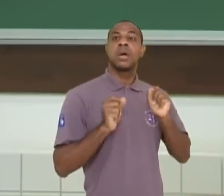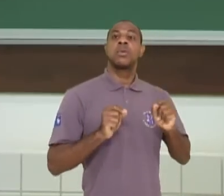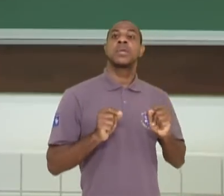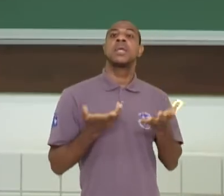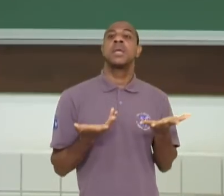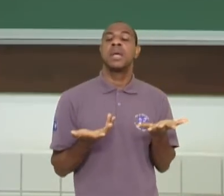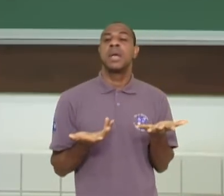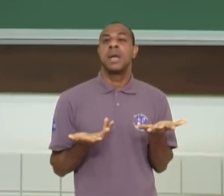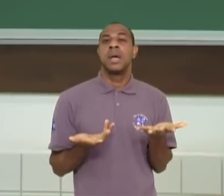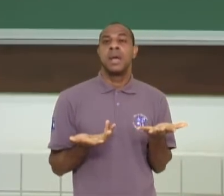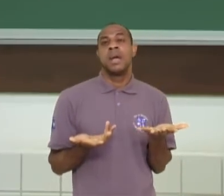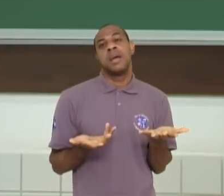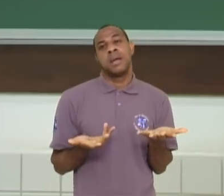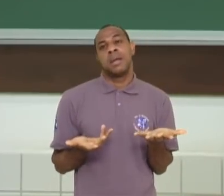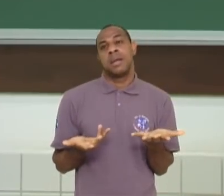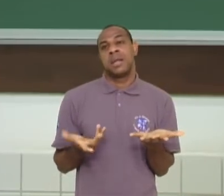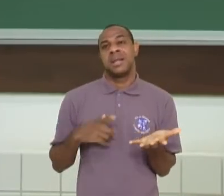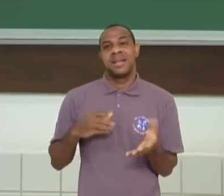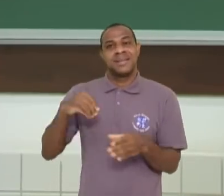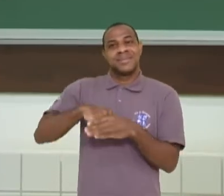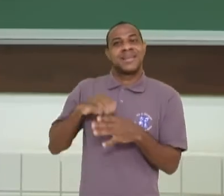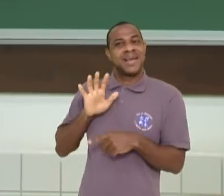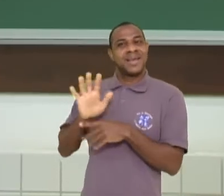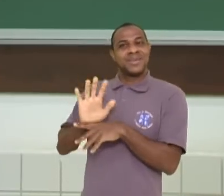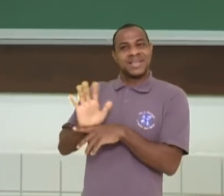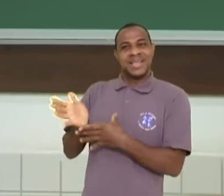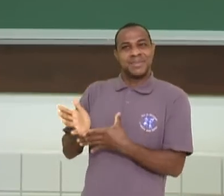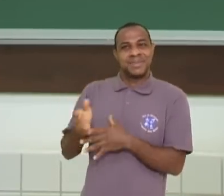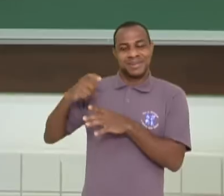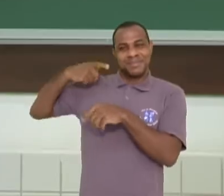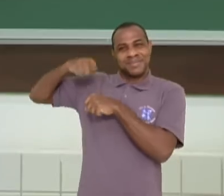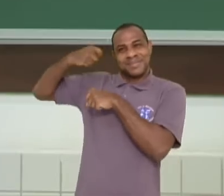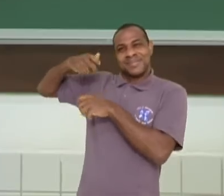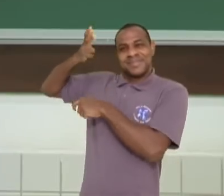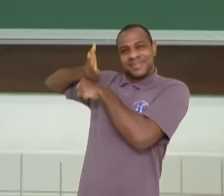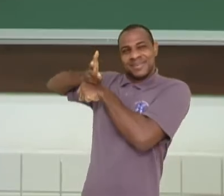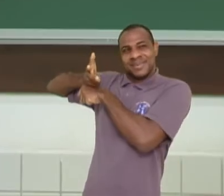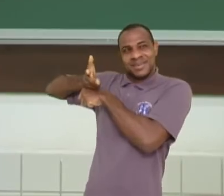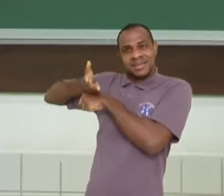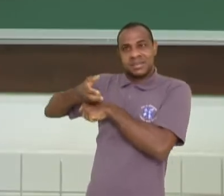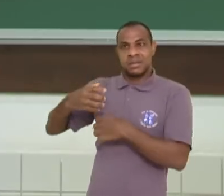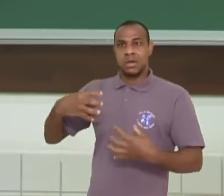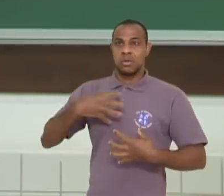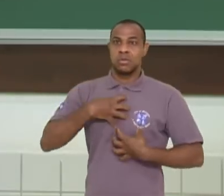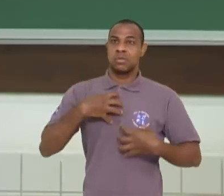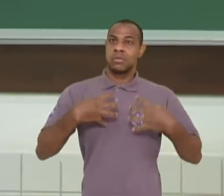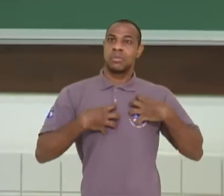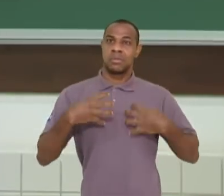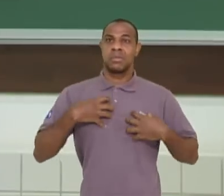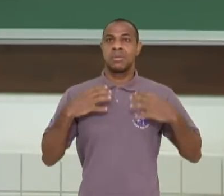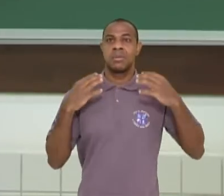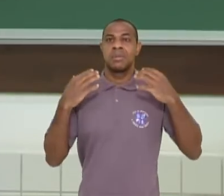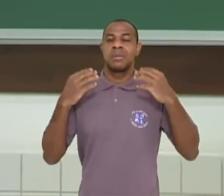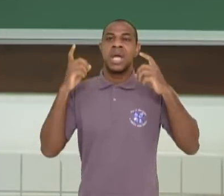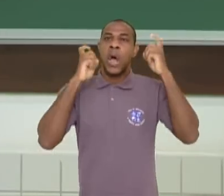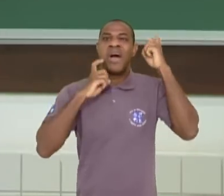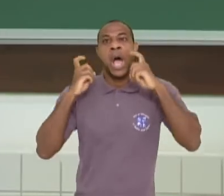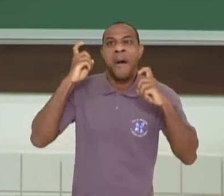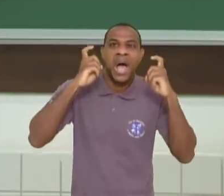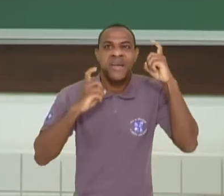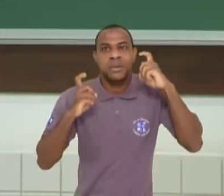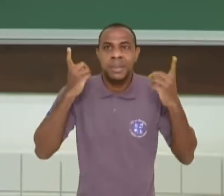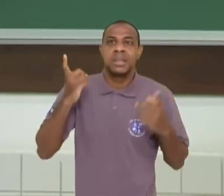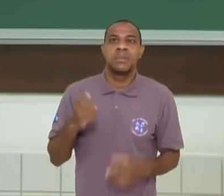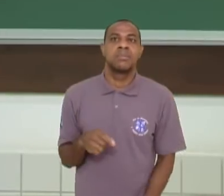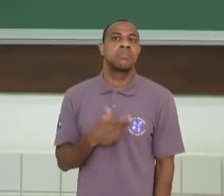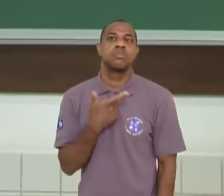filmes dele no cinema que ele gravou, né? Através de gestos, de atitudes, de expressões, então sem a utilização